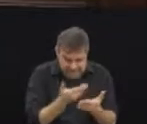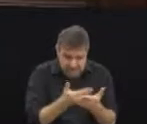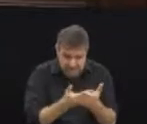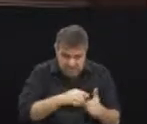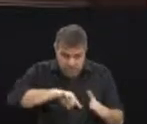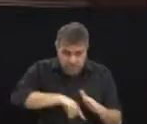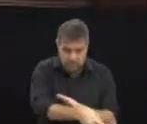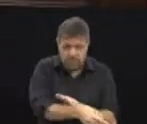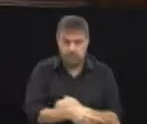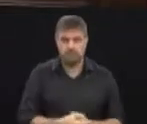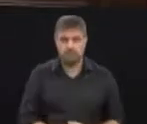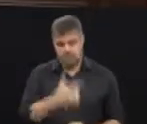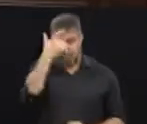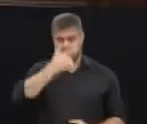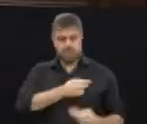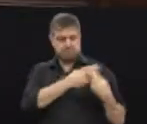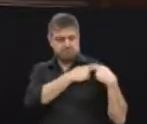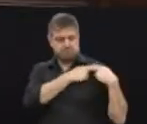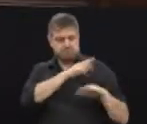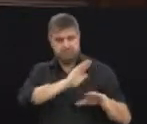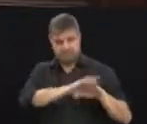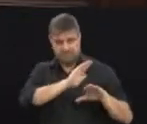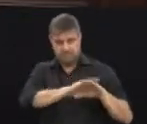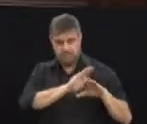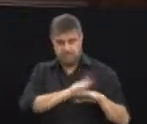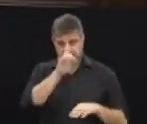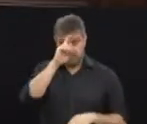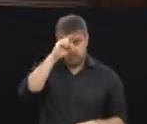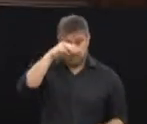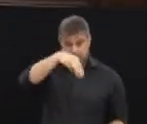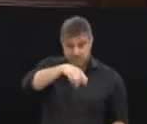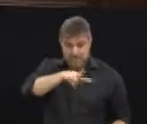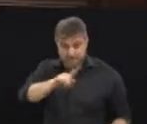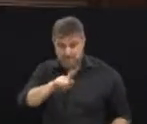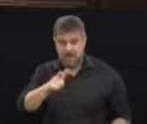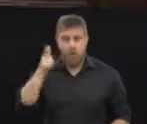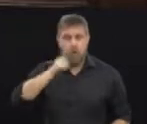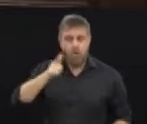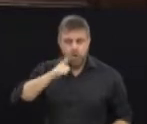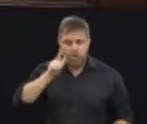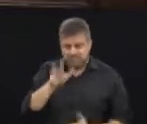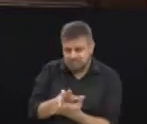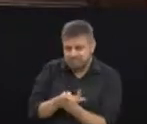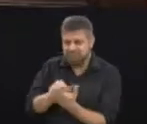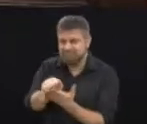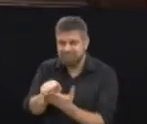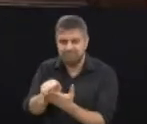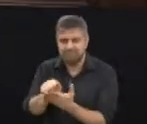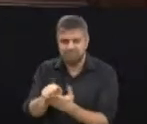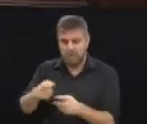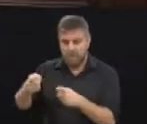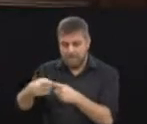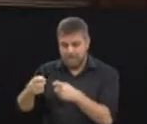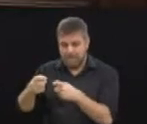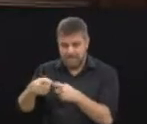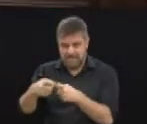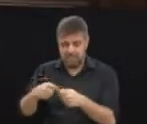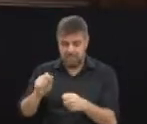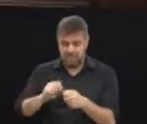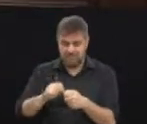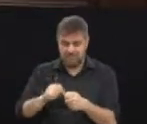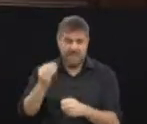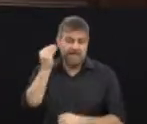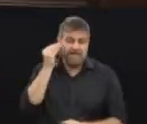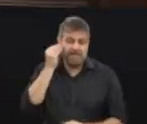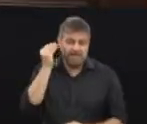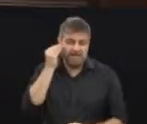Educação. E a partir daquela época, o Mário Gatti conseguiu credenciar. Então, a residência